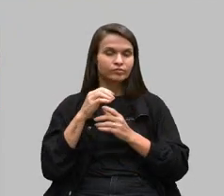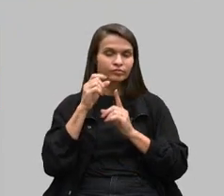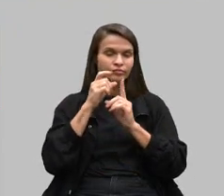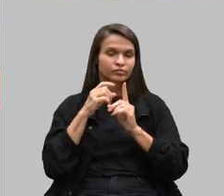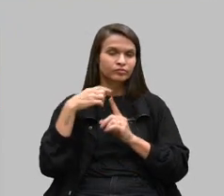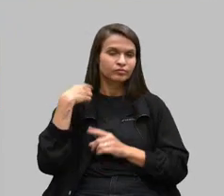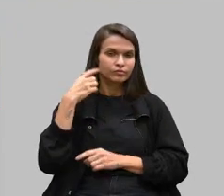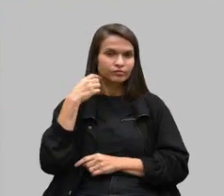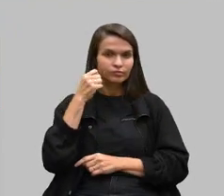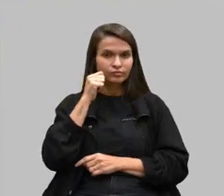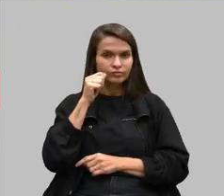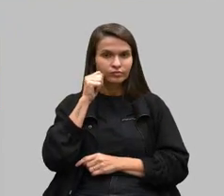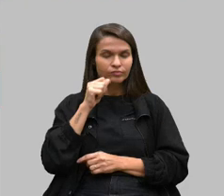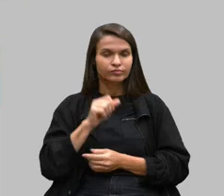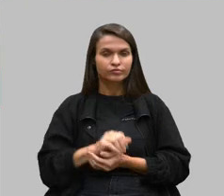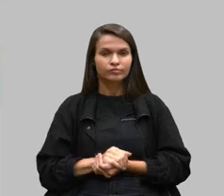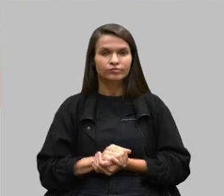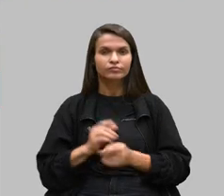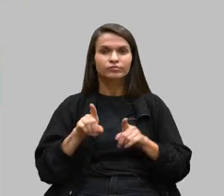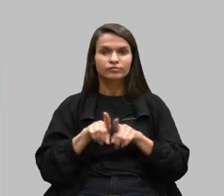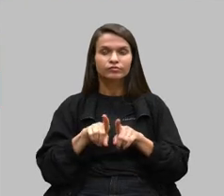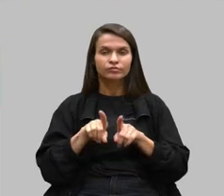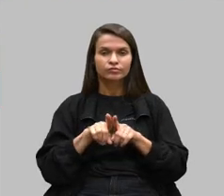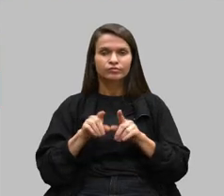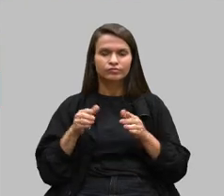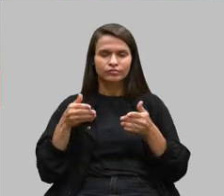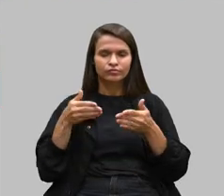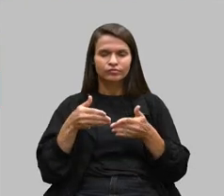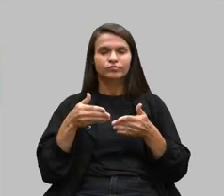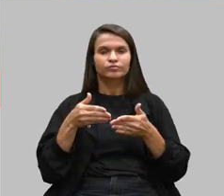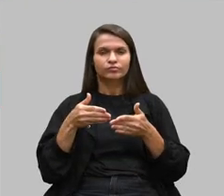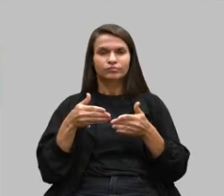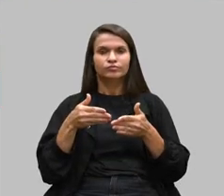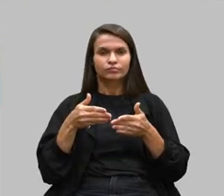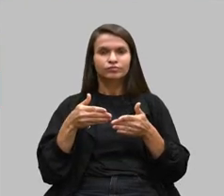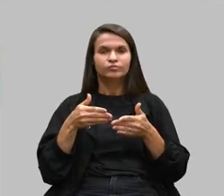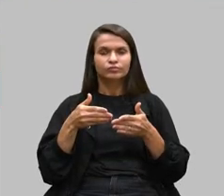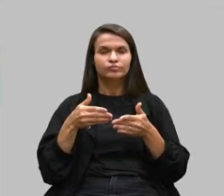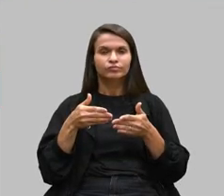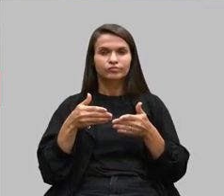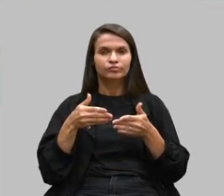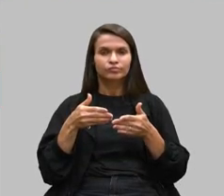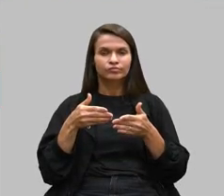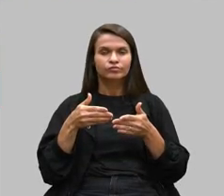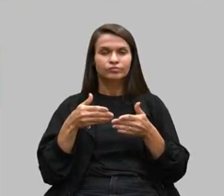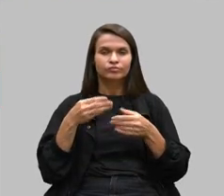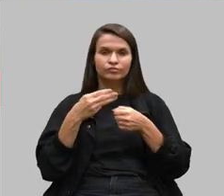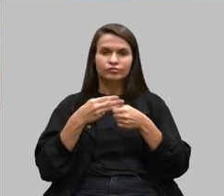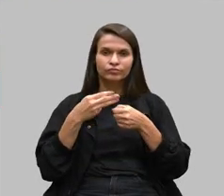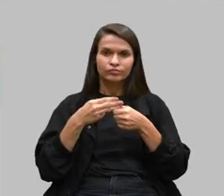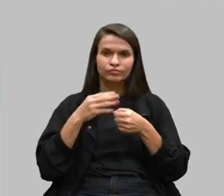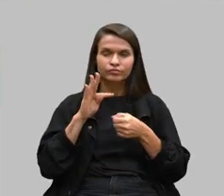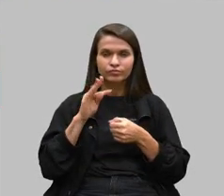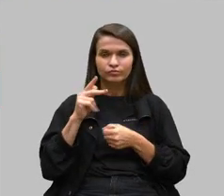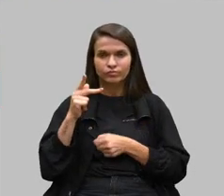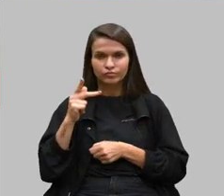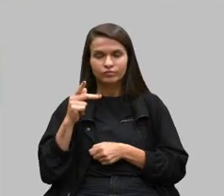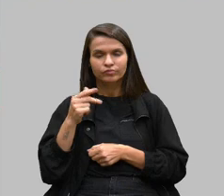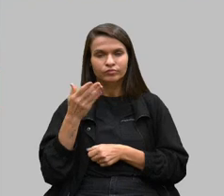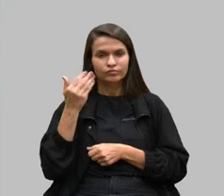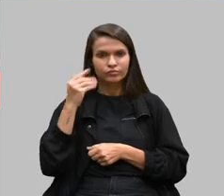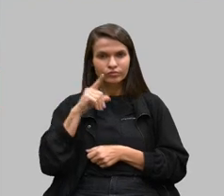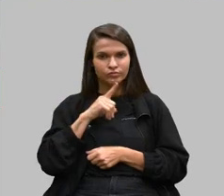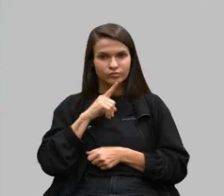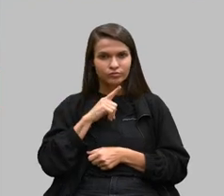reforçar aqui né um pleito que é do município de Três Pontas onde nós tínhamos né